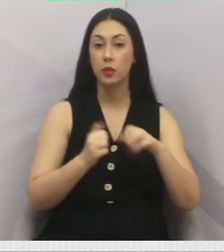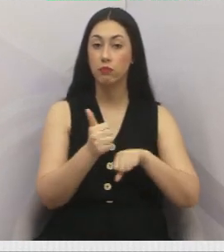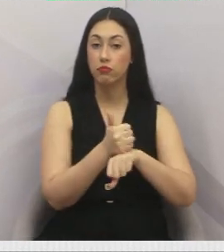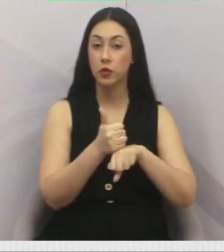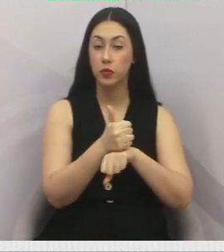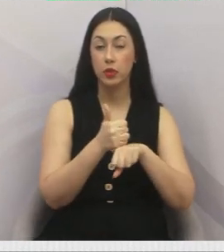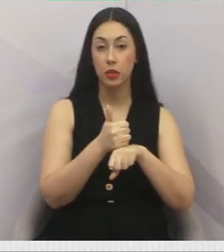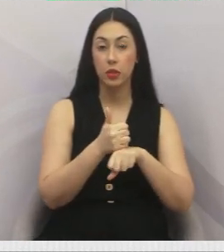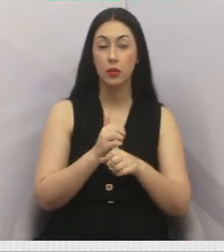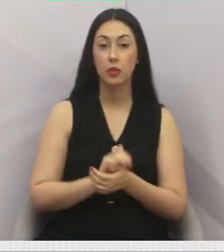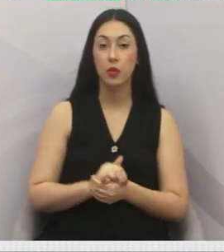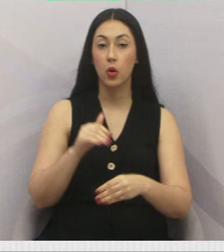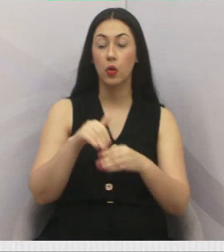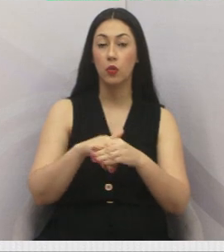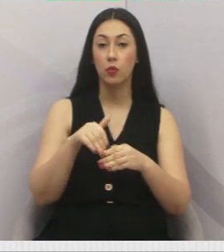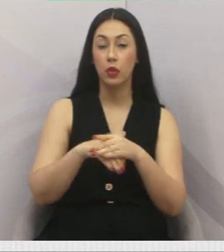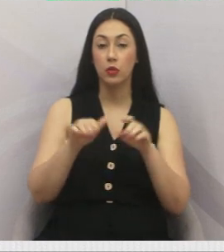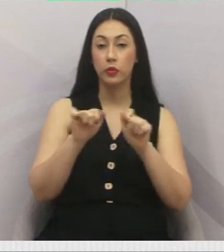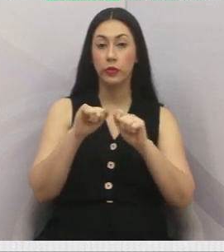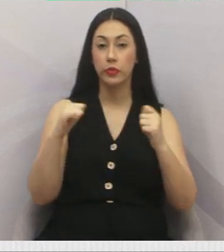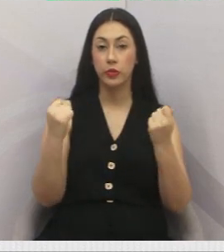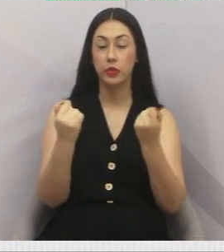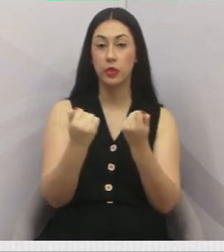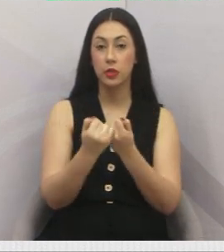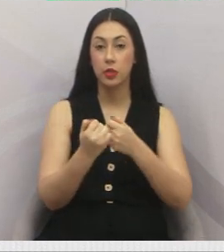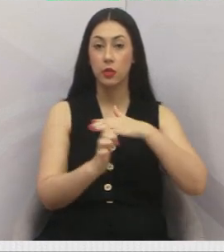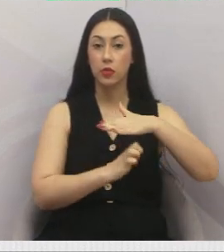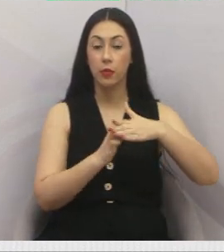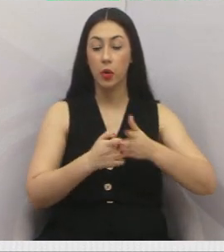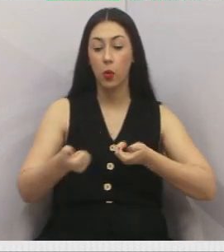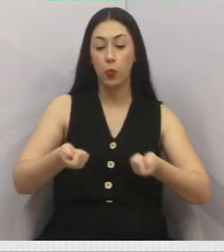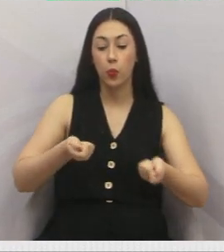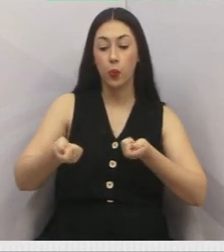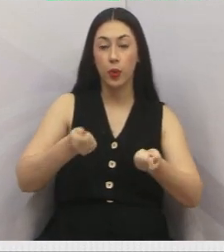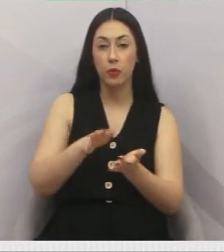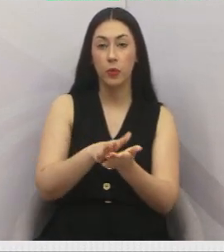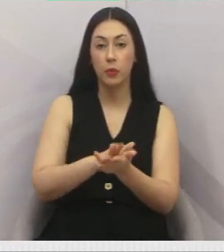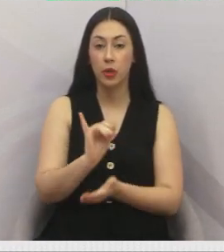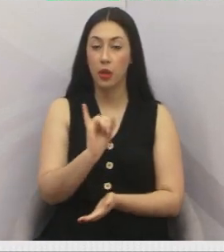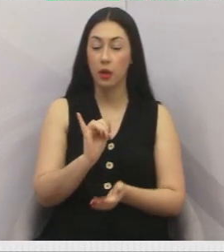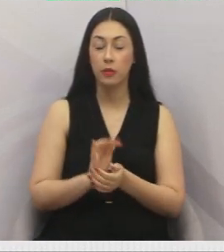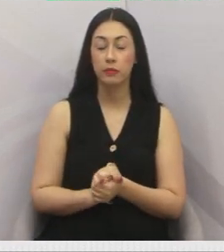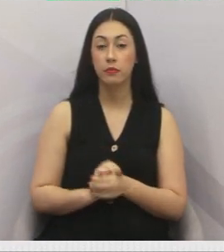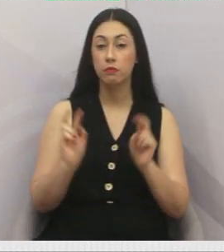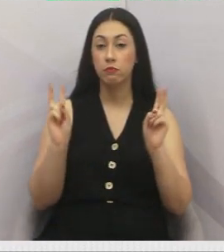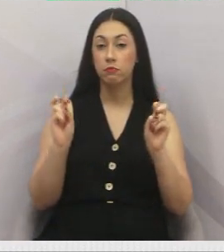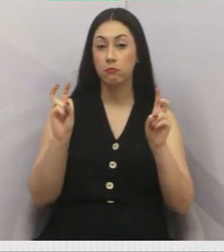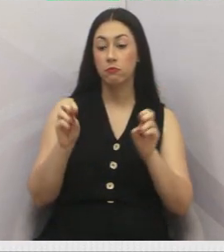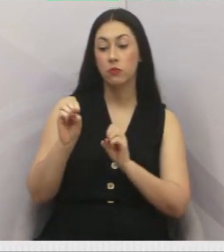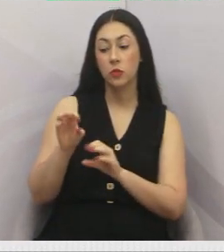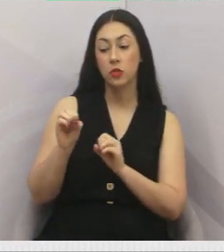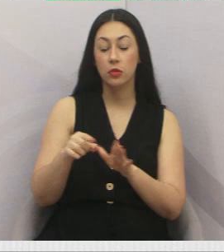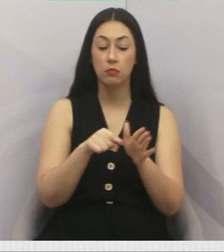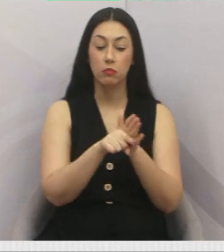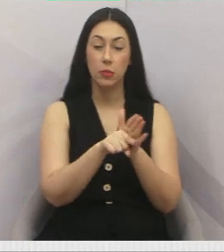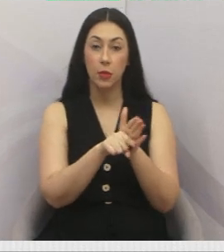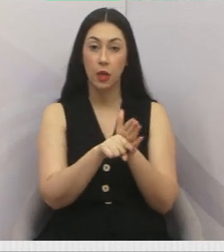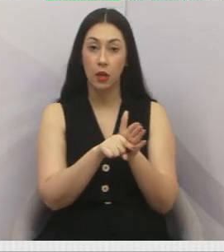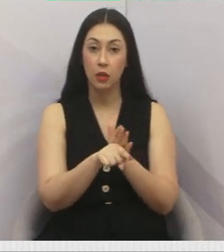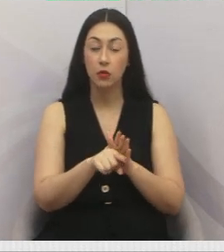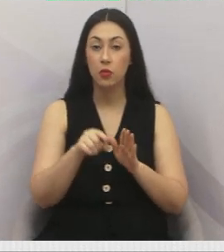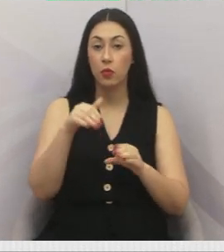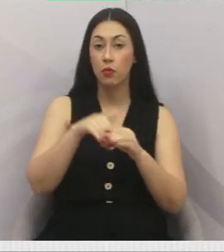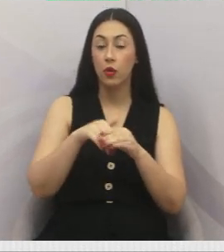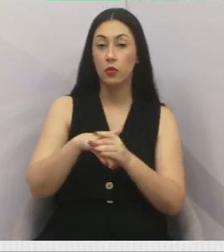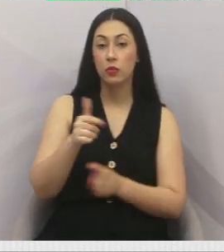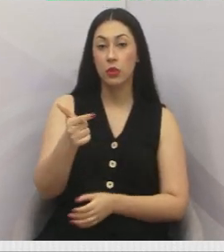Entidades Profissionais, um voto para a Associação das Empresas de Mineração de Jacareí. Segmento Entidades Acadêmicas e de Pesquisa, voto